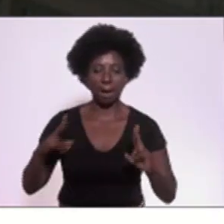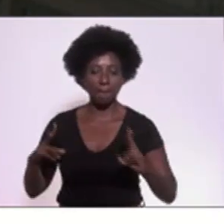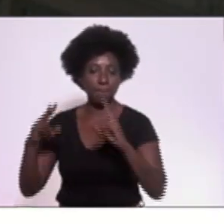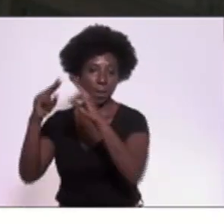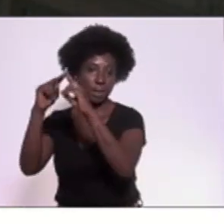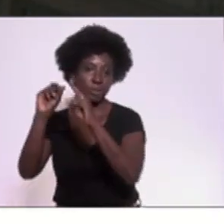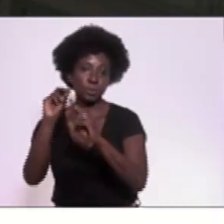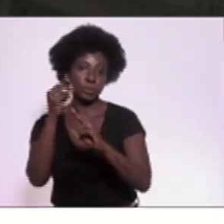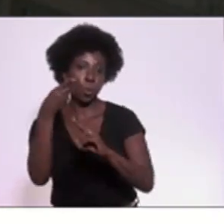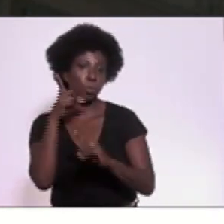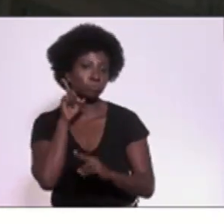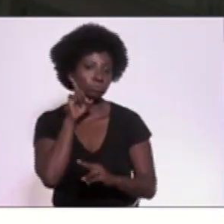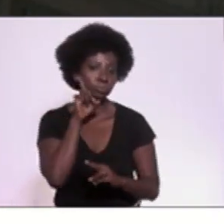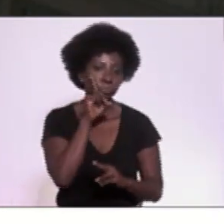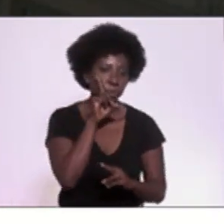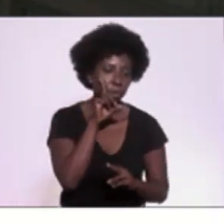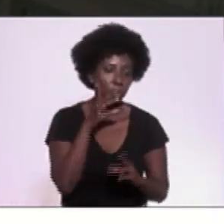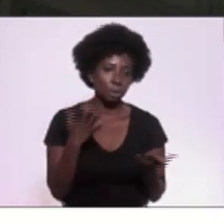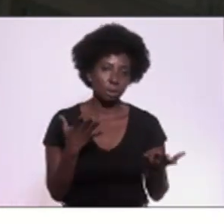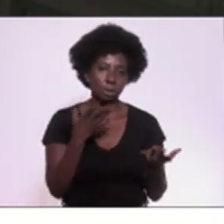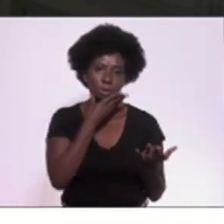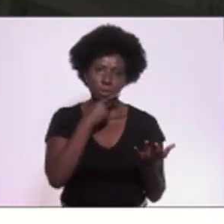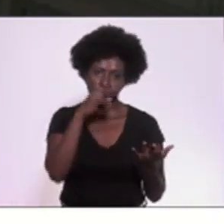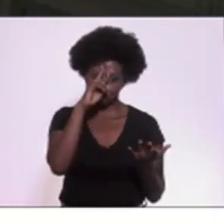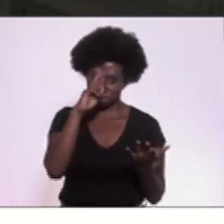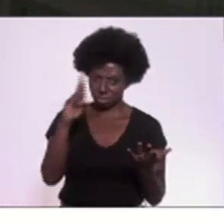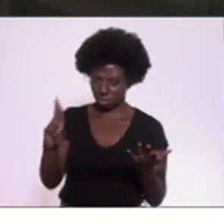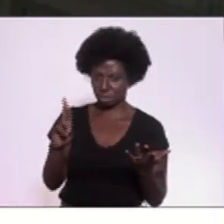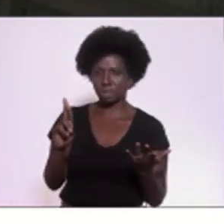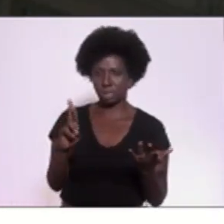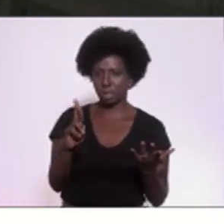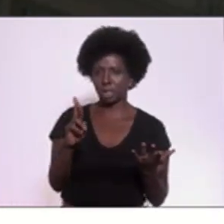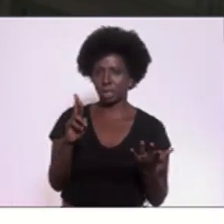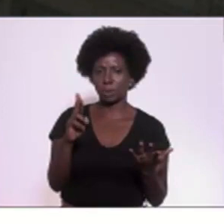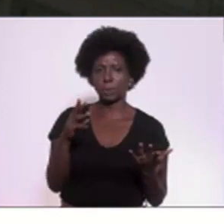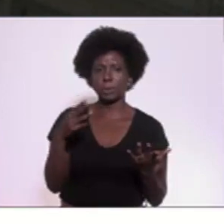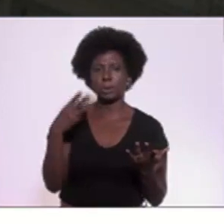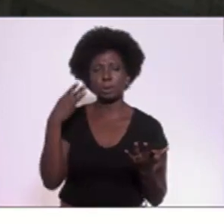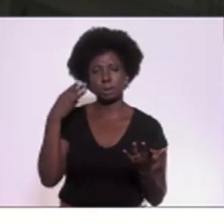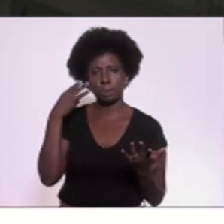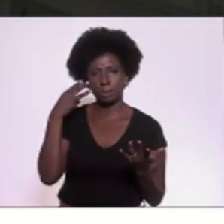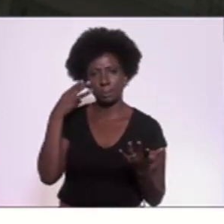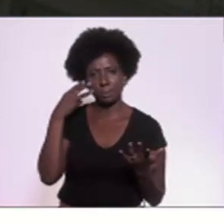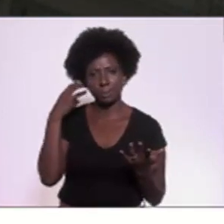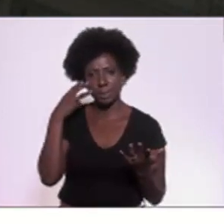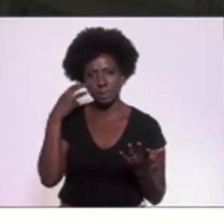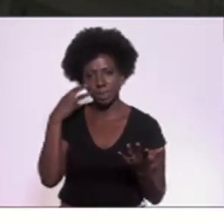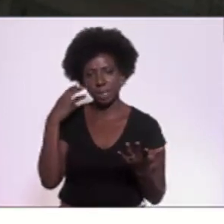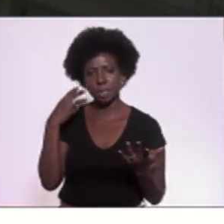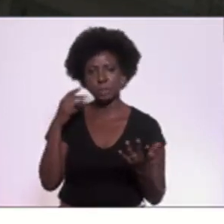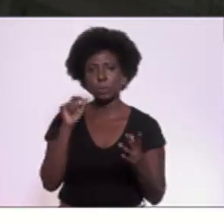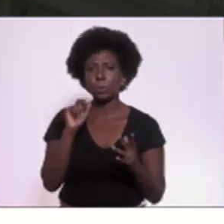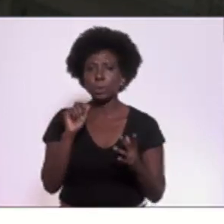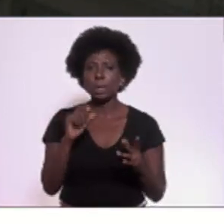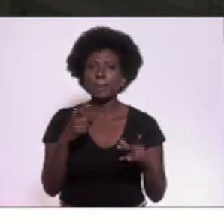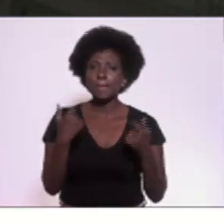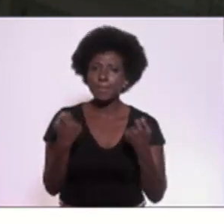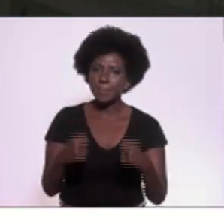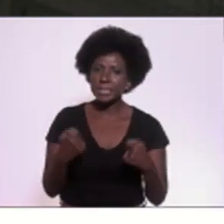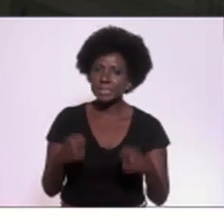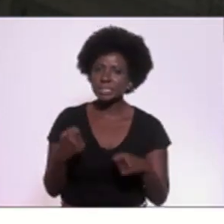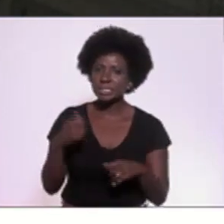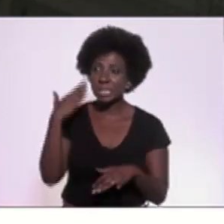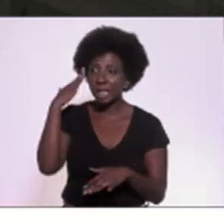Nova York. Ora, senhor presidente, a gente espera que o governador do estado seja minimamente coerente com